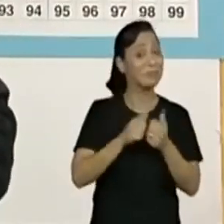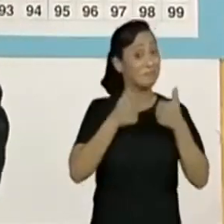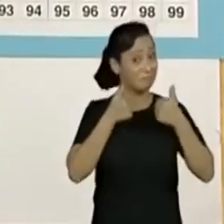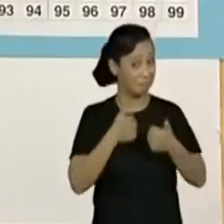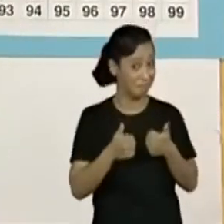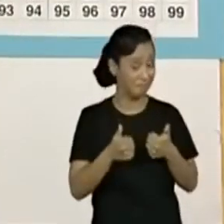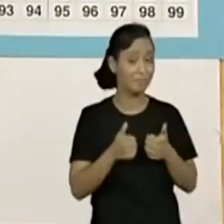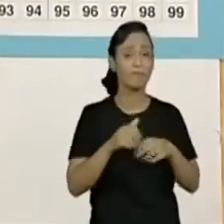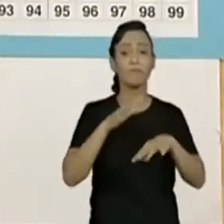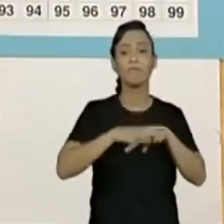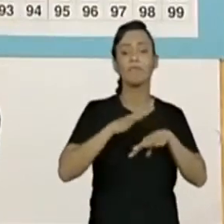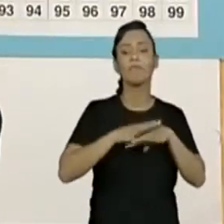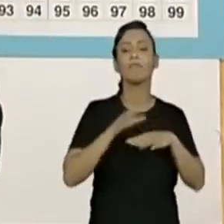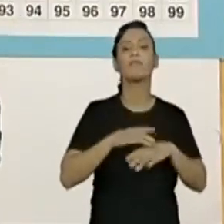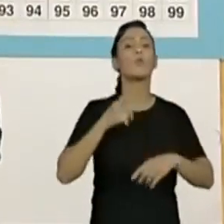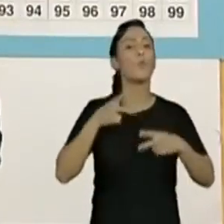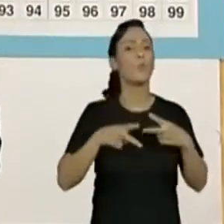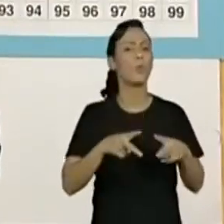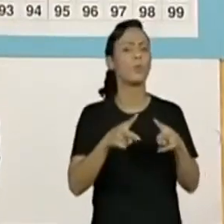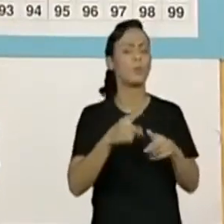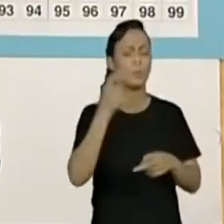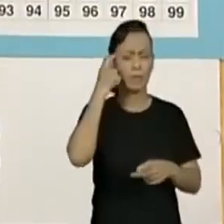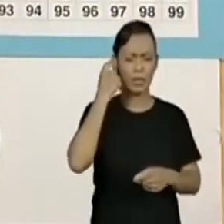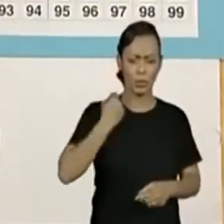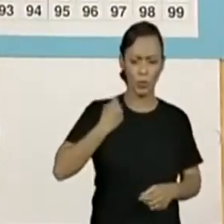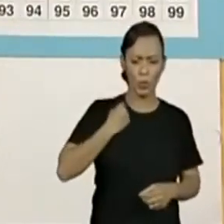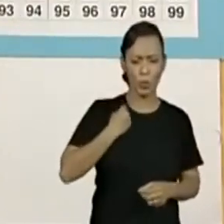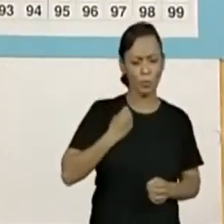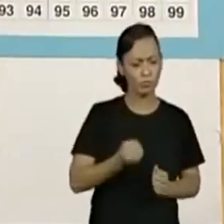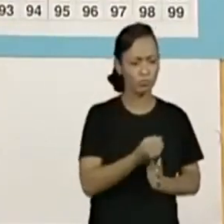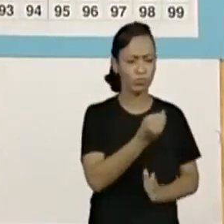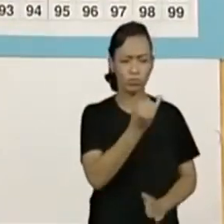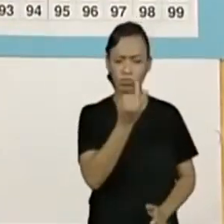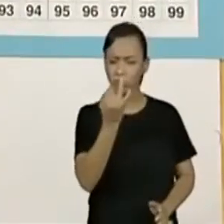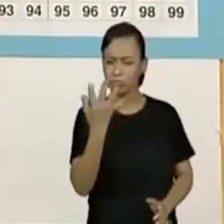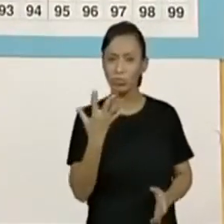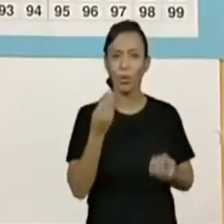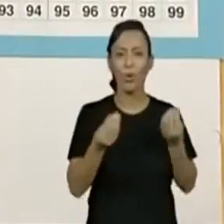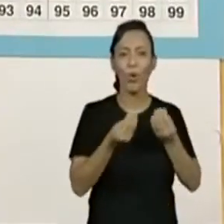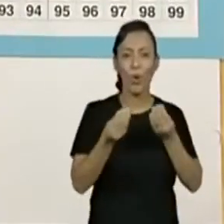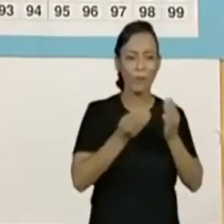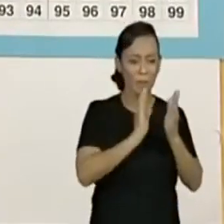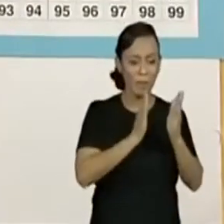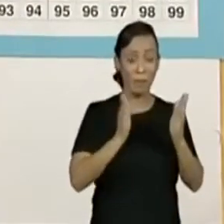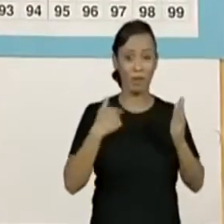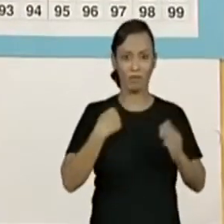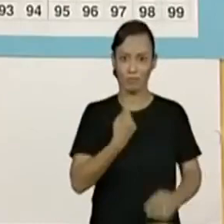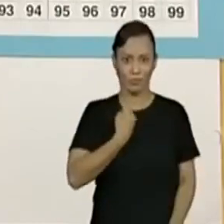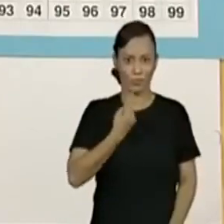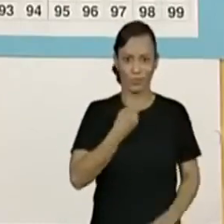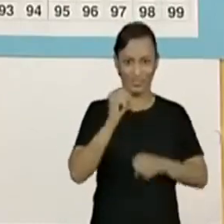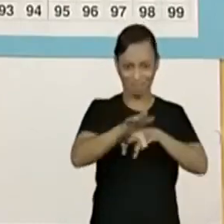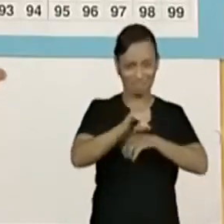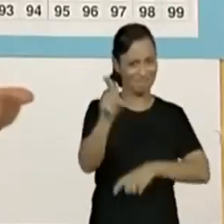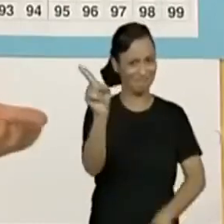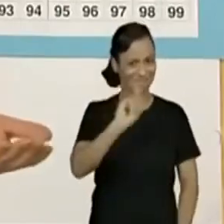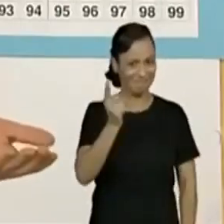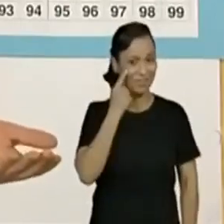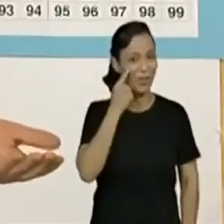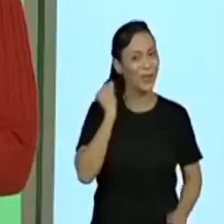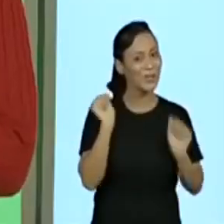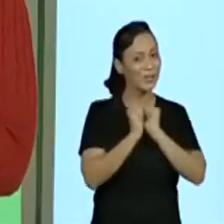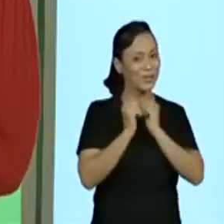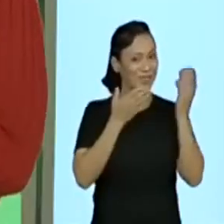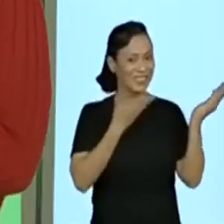mesmo. E nós vamos continuar aí pensando sobre os números, a sequência numérica. E eu não estou sozinha para essa aula. Olha quem continua